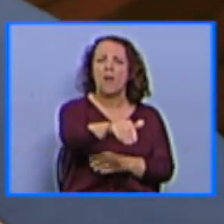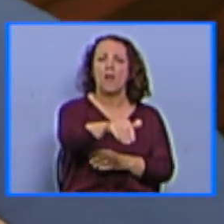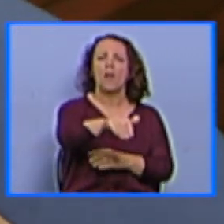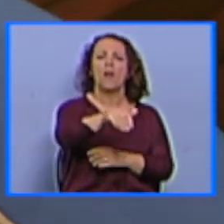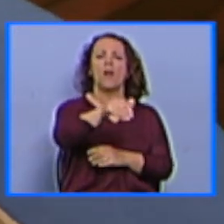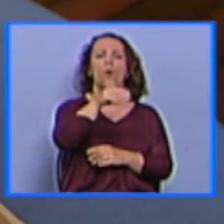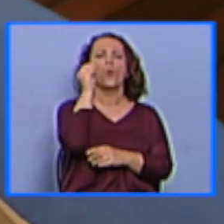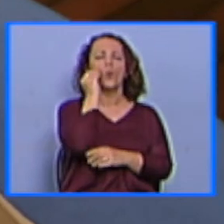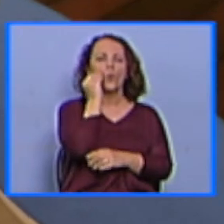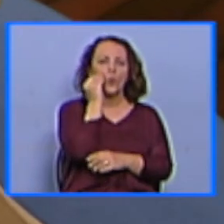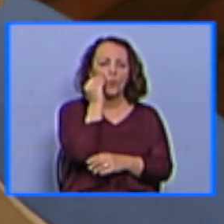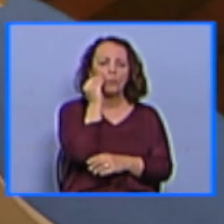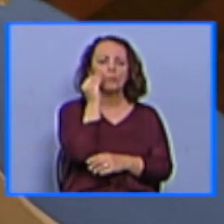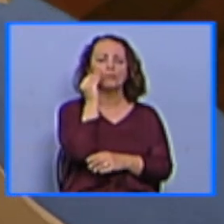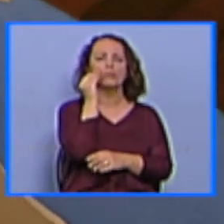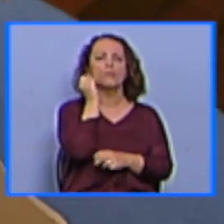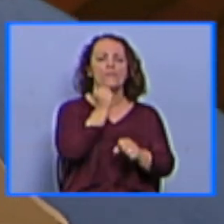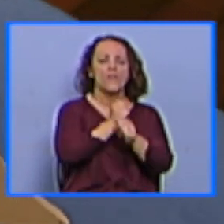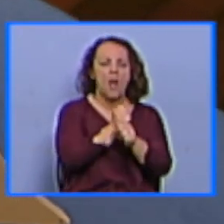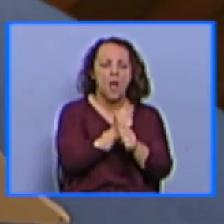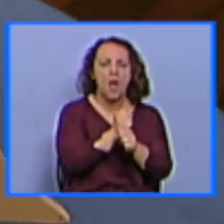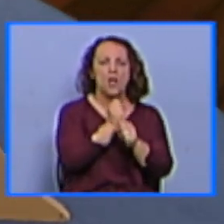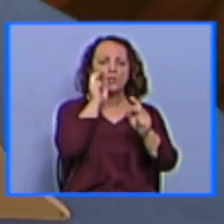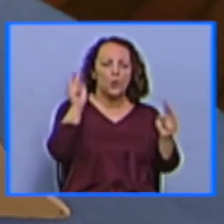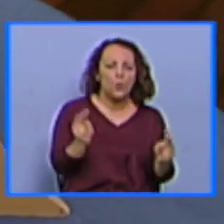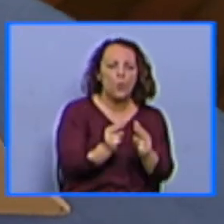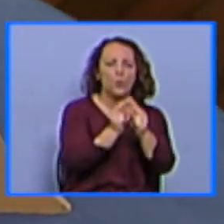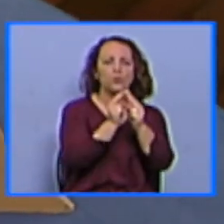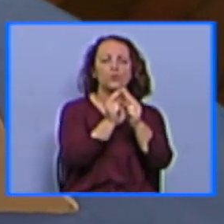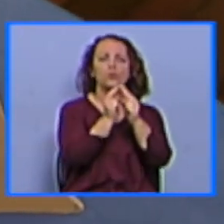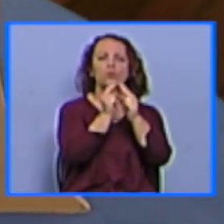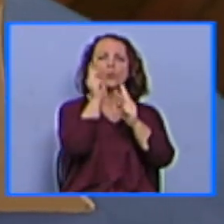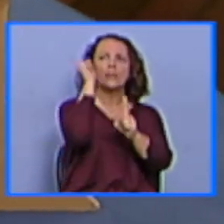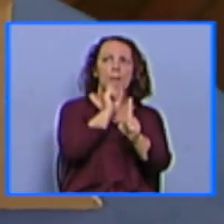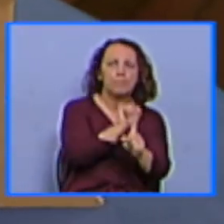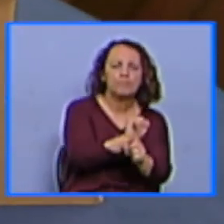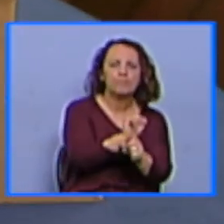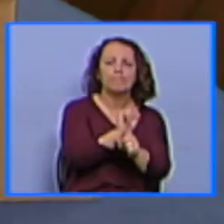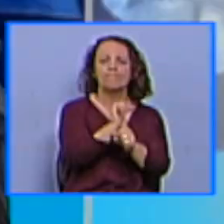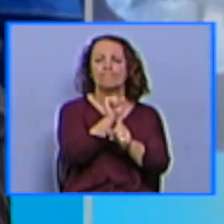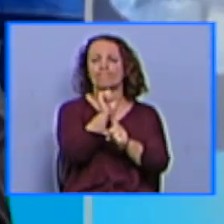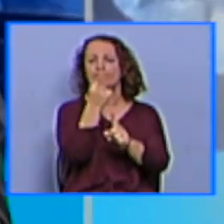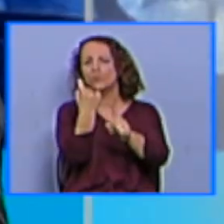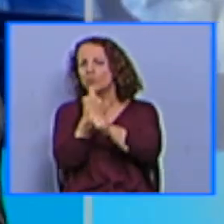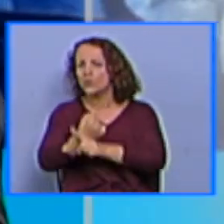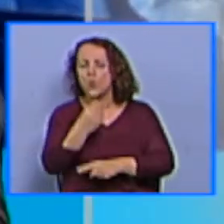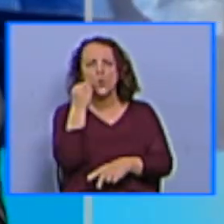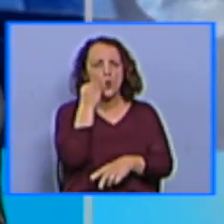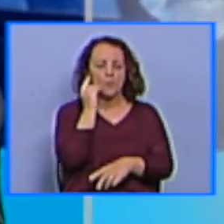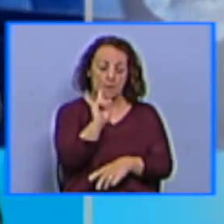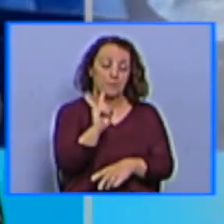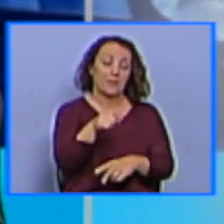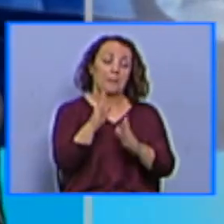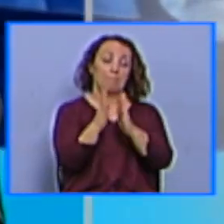de celebrar os sacramentos, das formas de encontro, as formas de participação? Sim, terão, antes da celebração